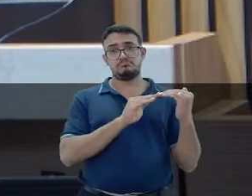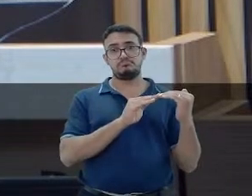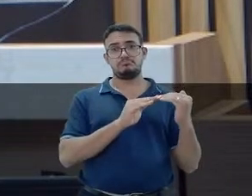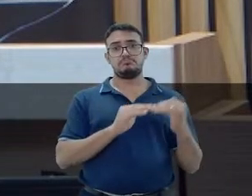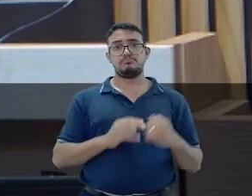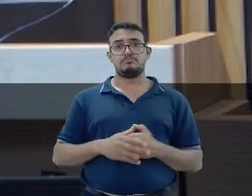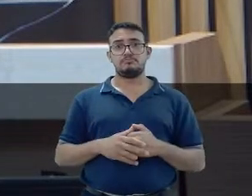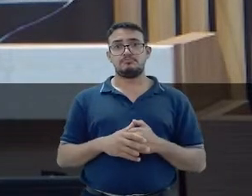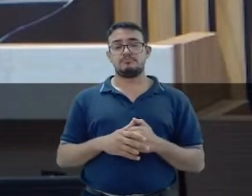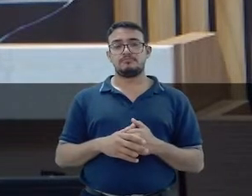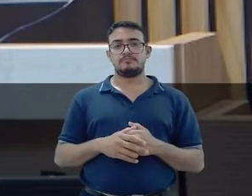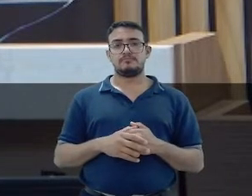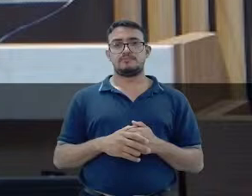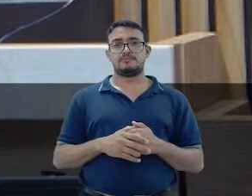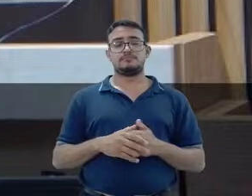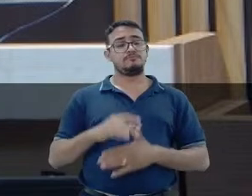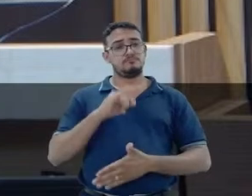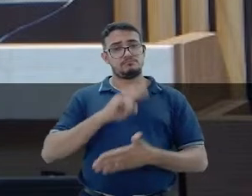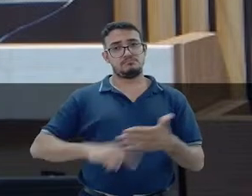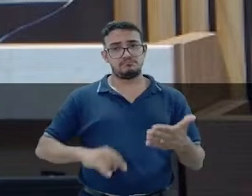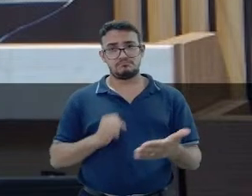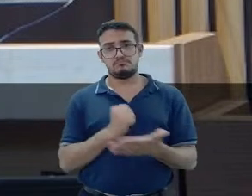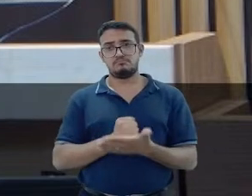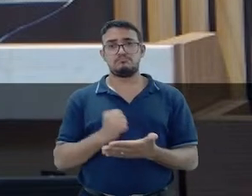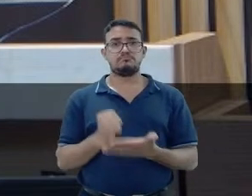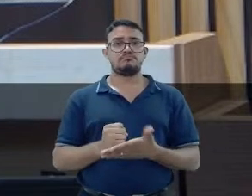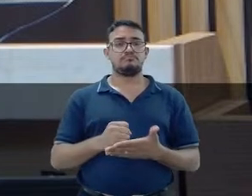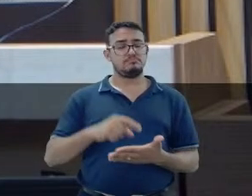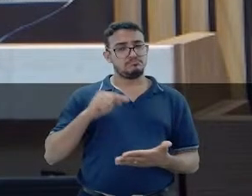à luz do laudo pericial